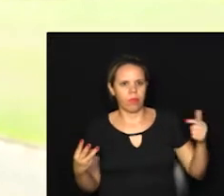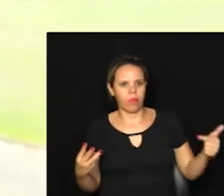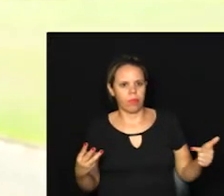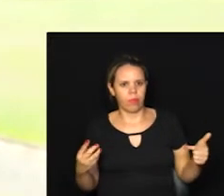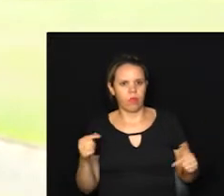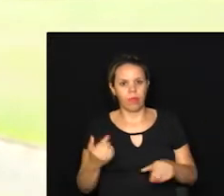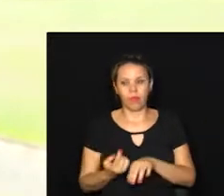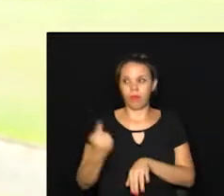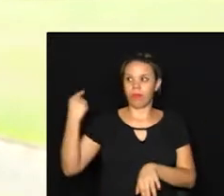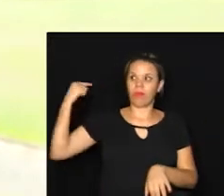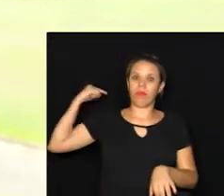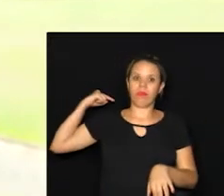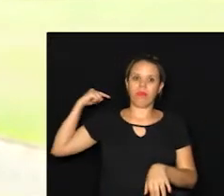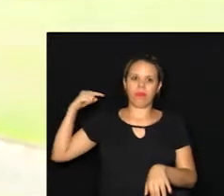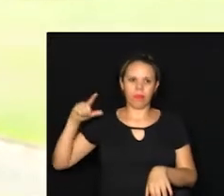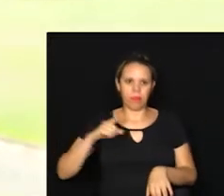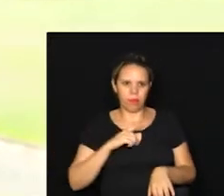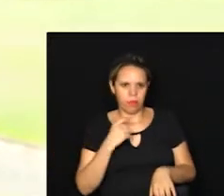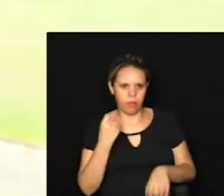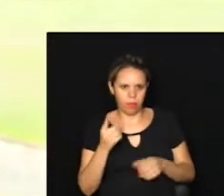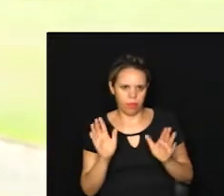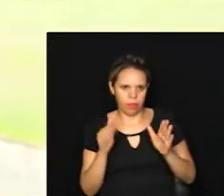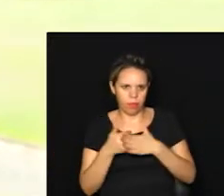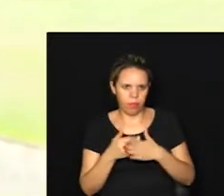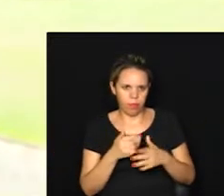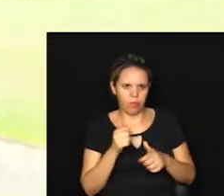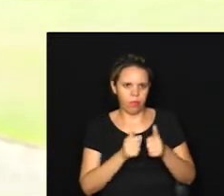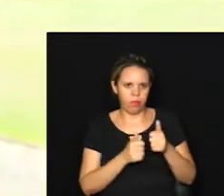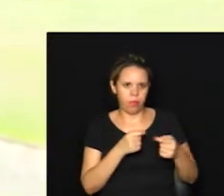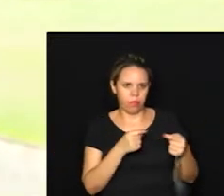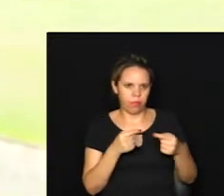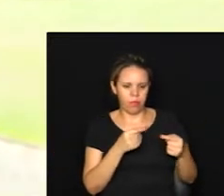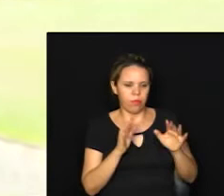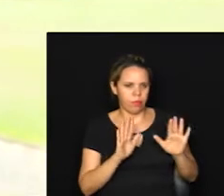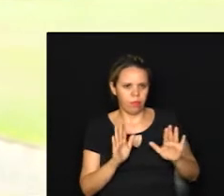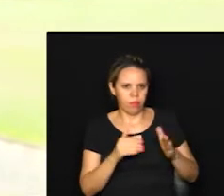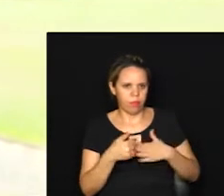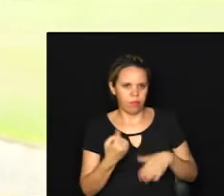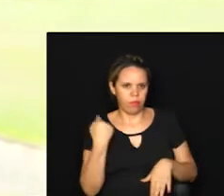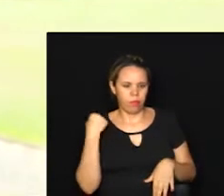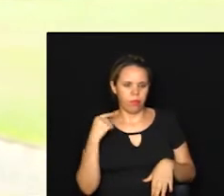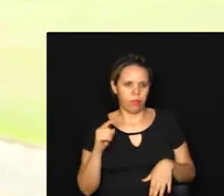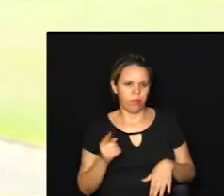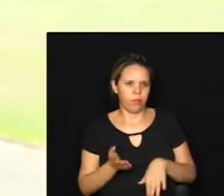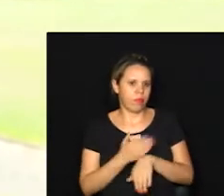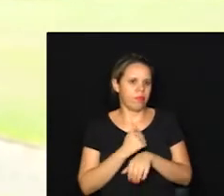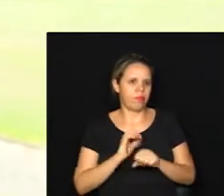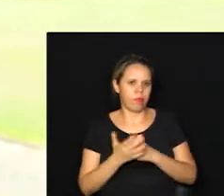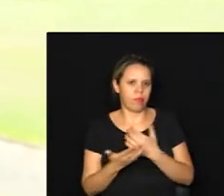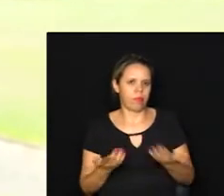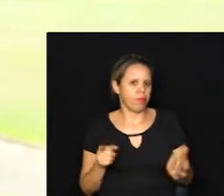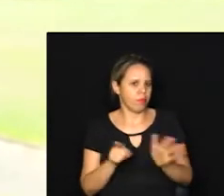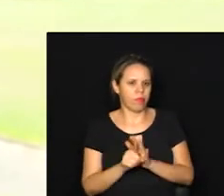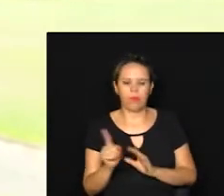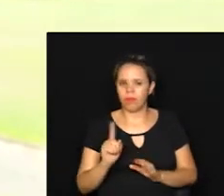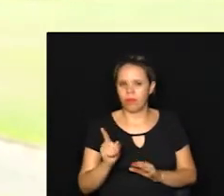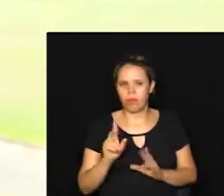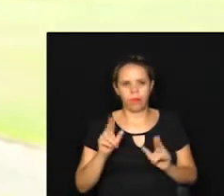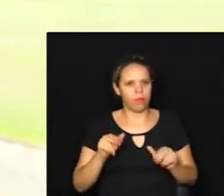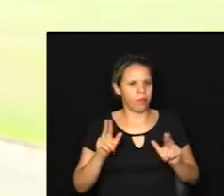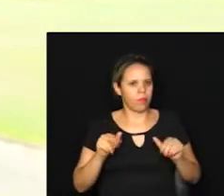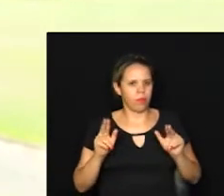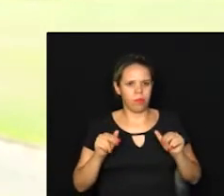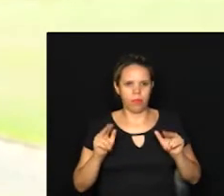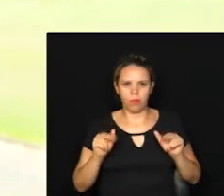desse derby, já havia tido algum jogo, algum derby com portões fechados? Antes disso, antes da pandemia, minha pergunta. Não,